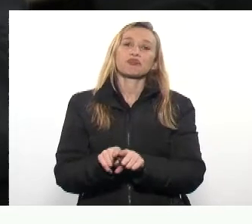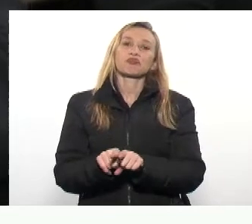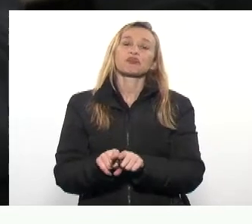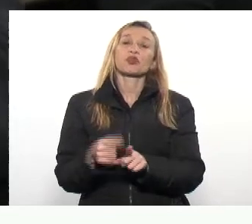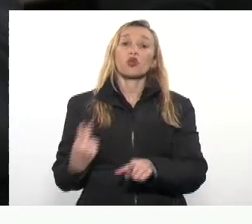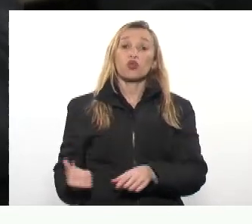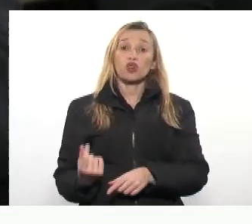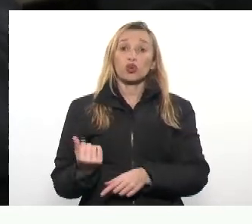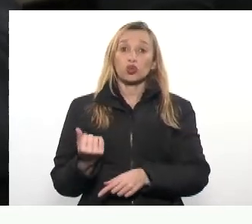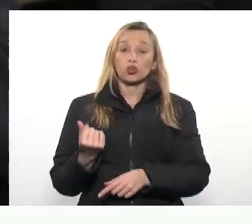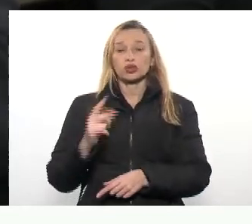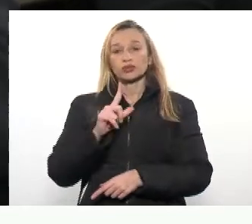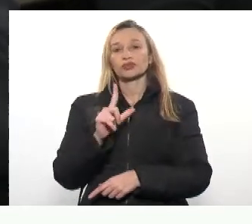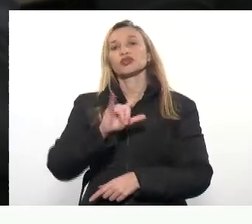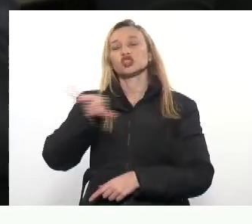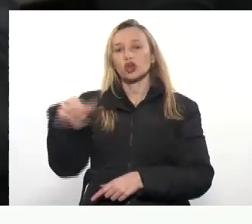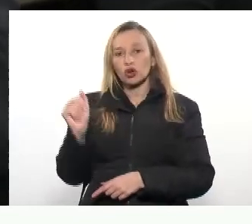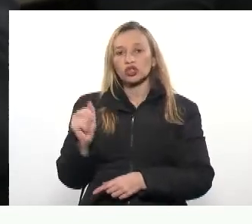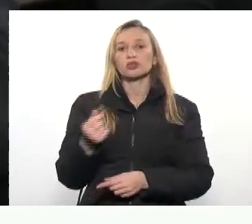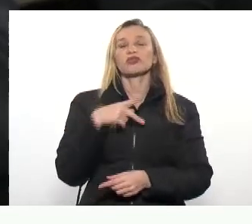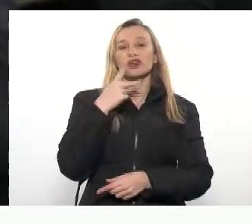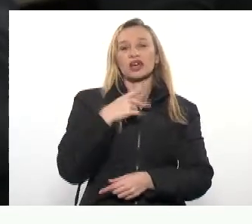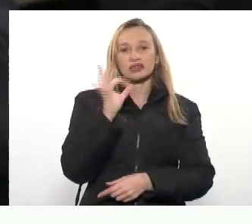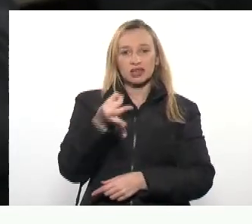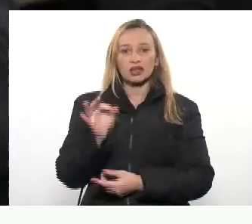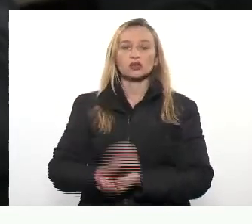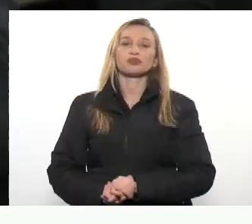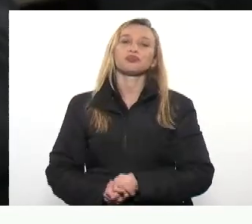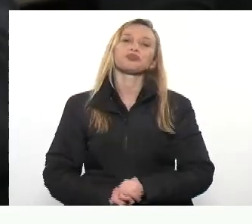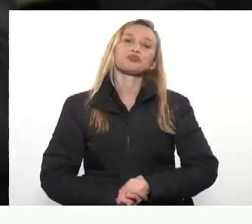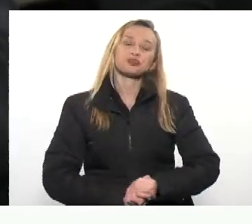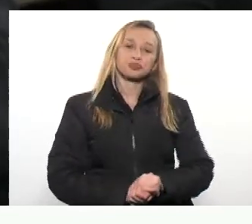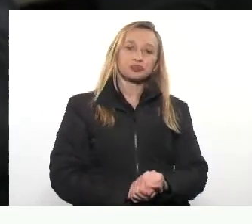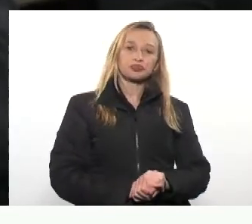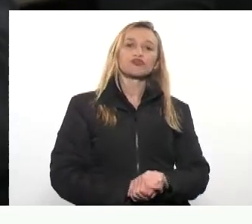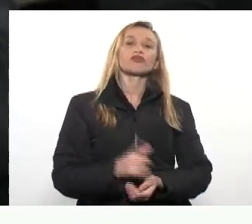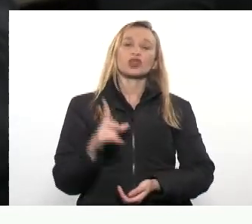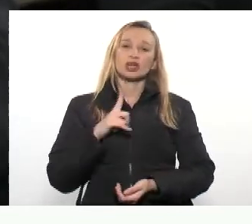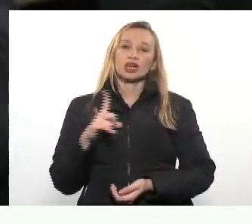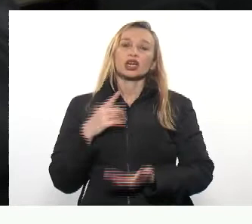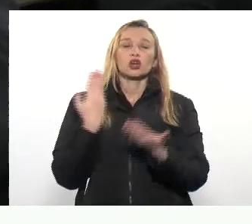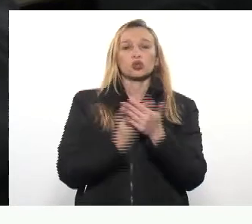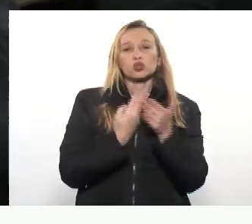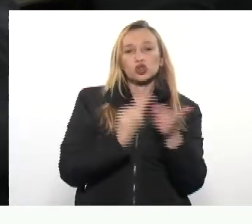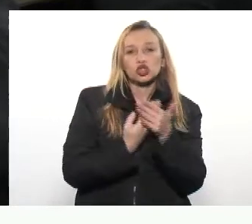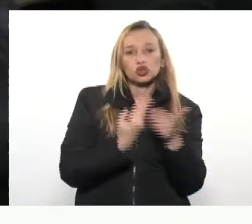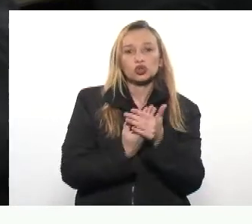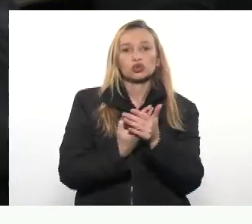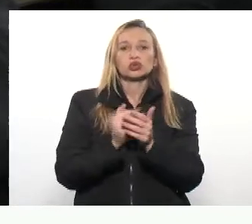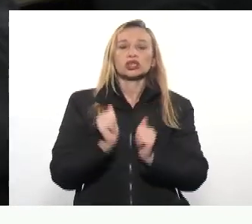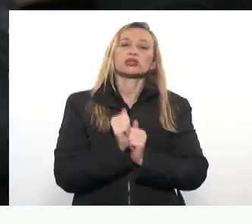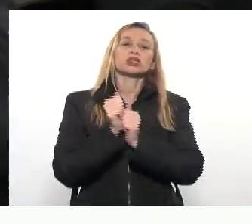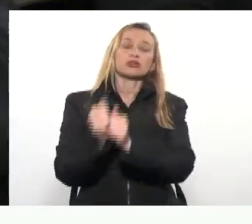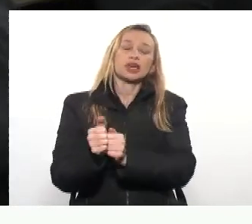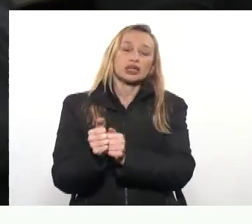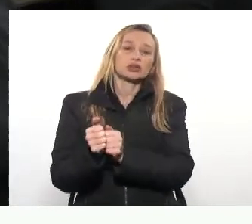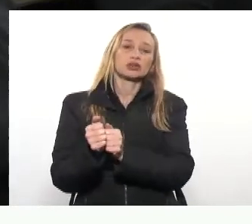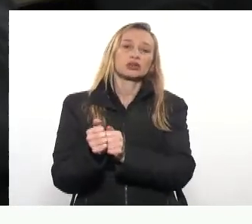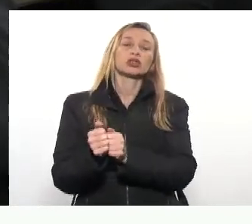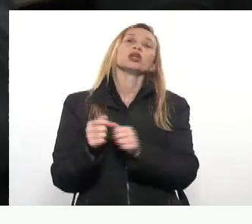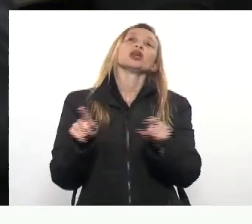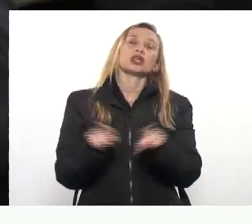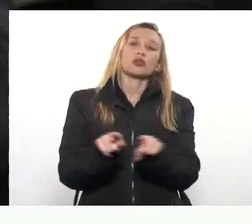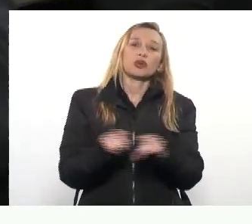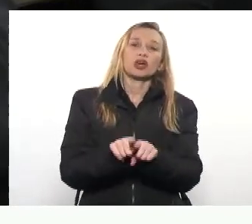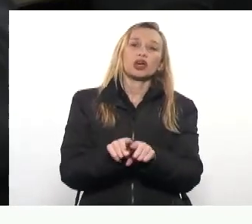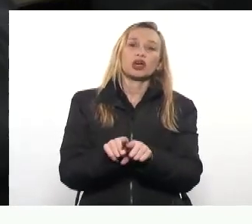para deixar claro, né, ainda existe um estudo sendo encaminhado, né, até porque